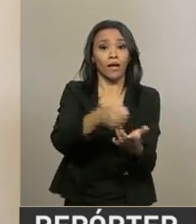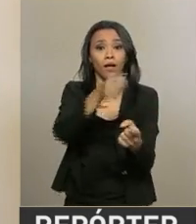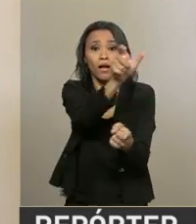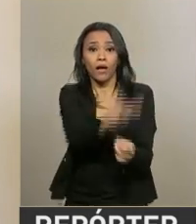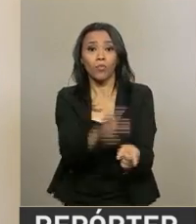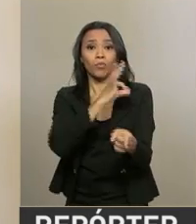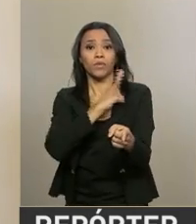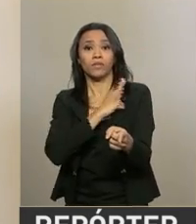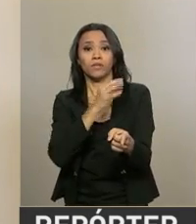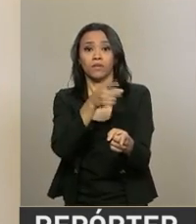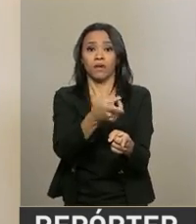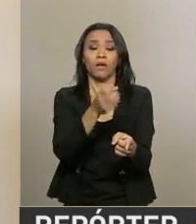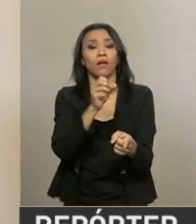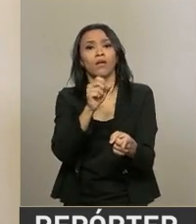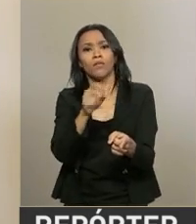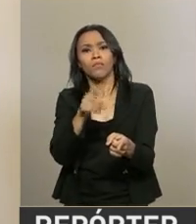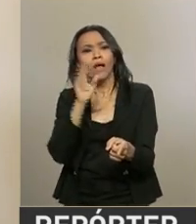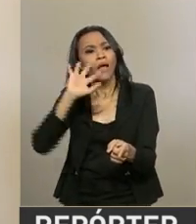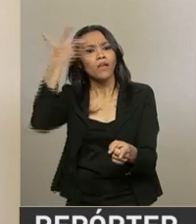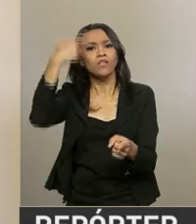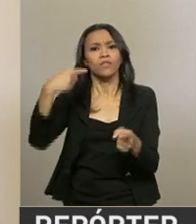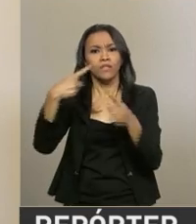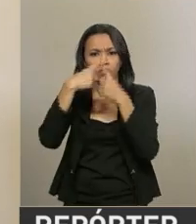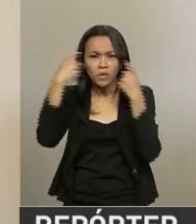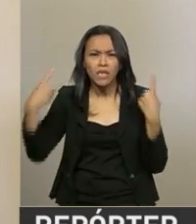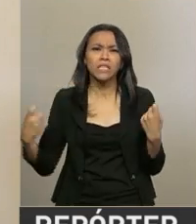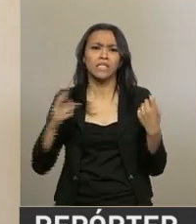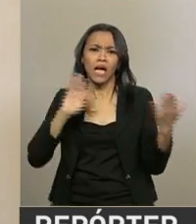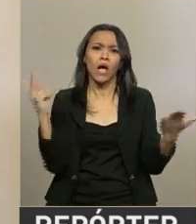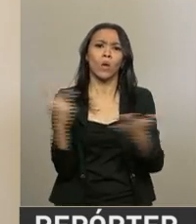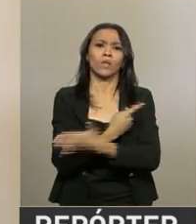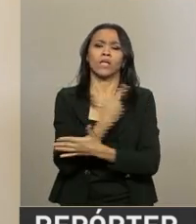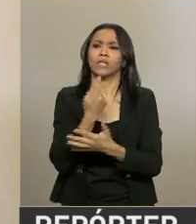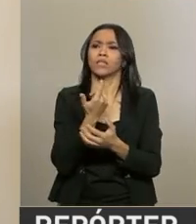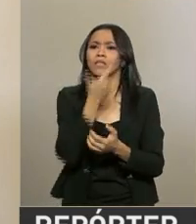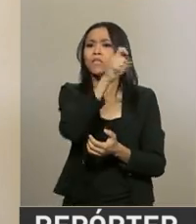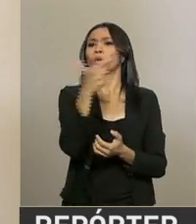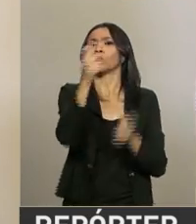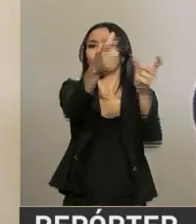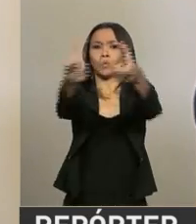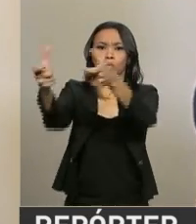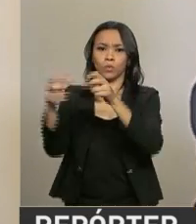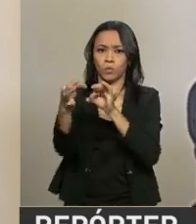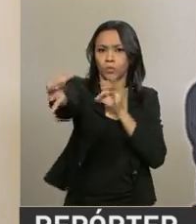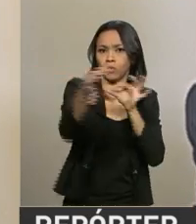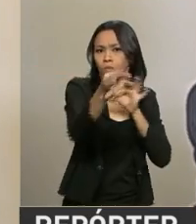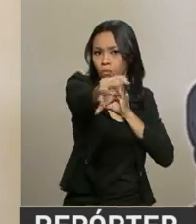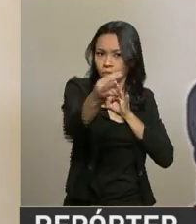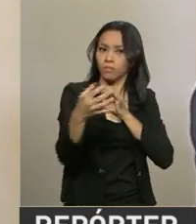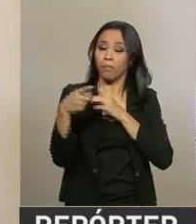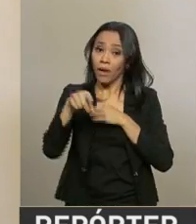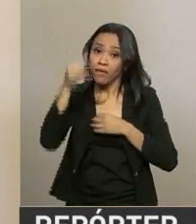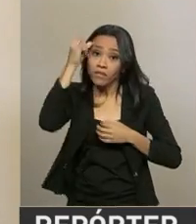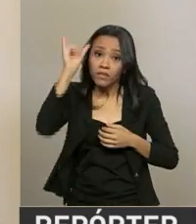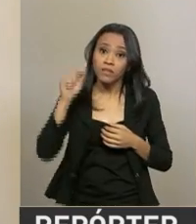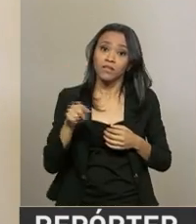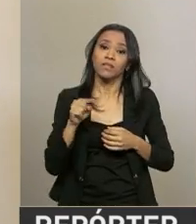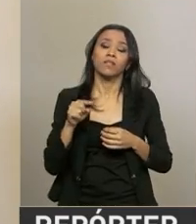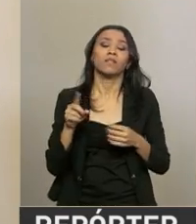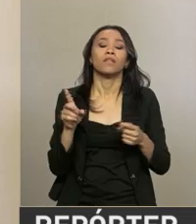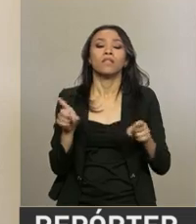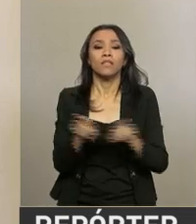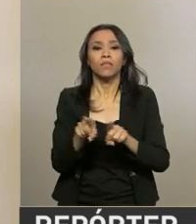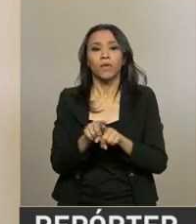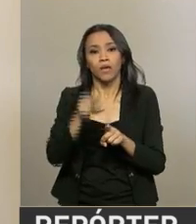direcionada para essas manchas de violência doméstica e homicídios resultantes disso, por parte da prevenção e por